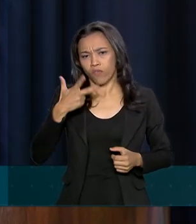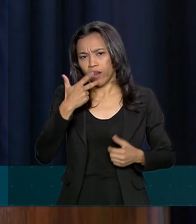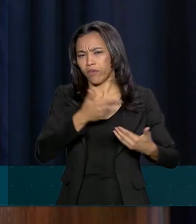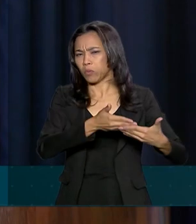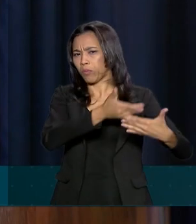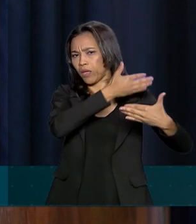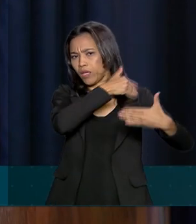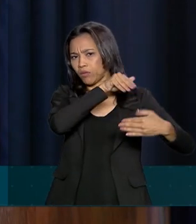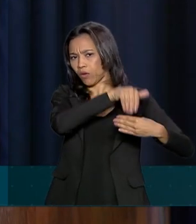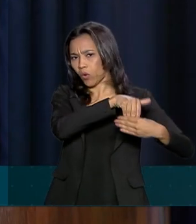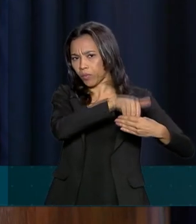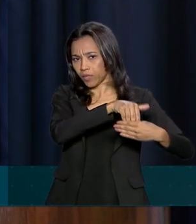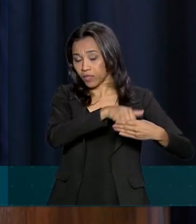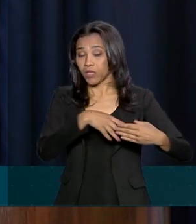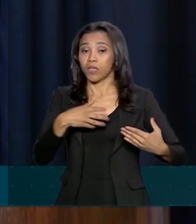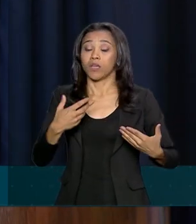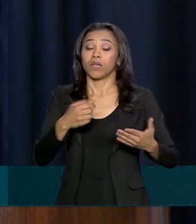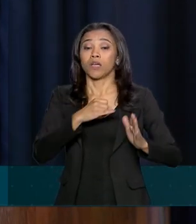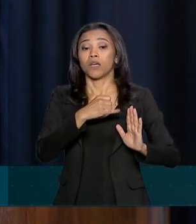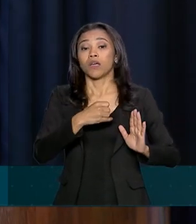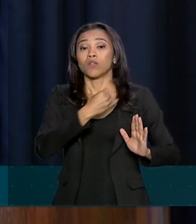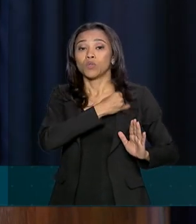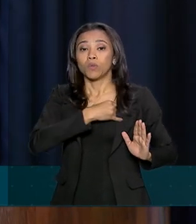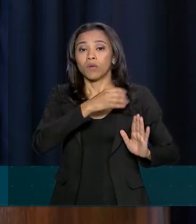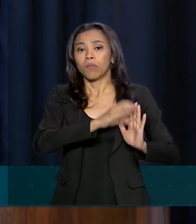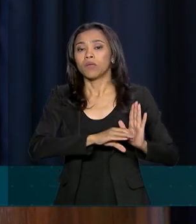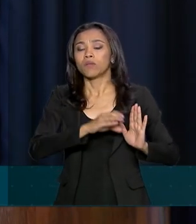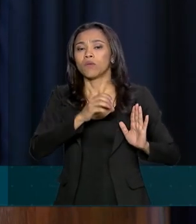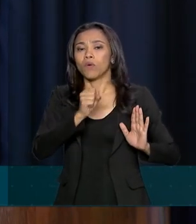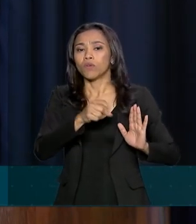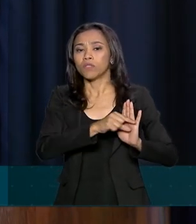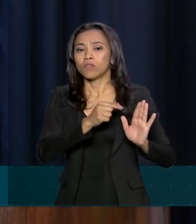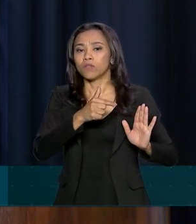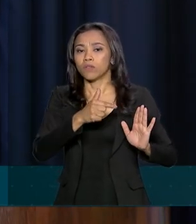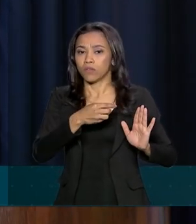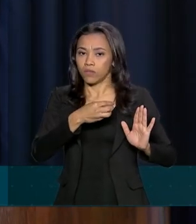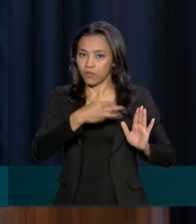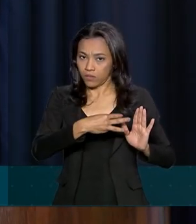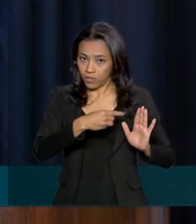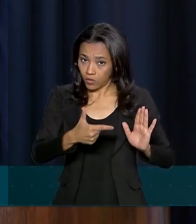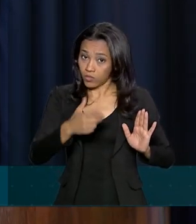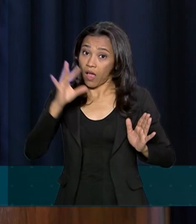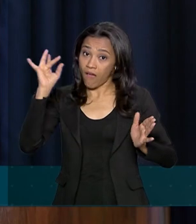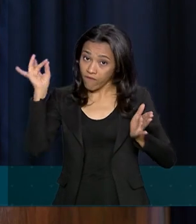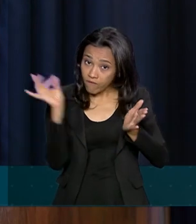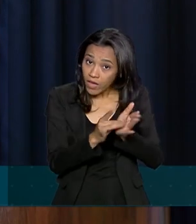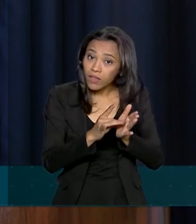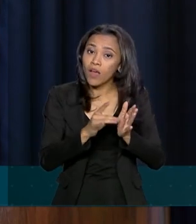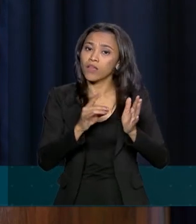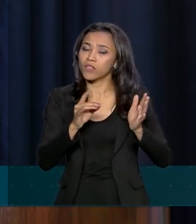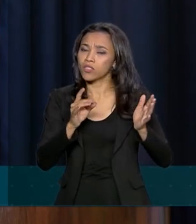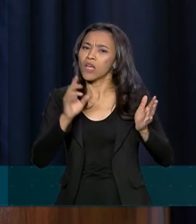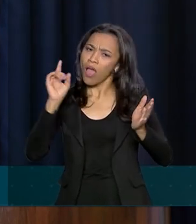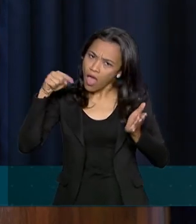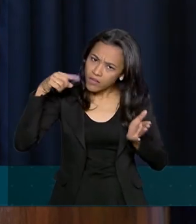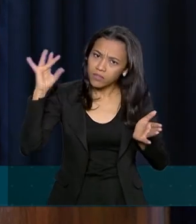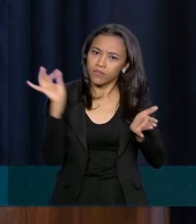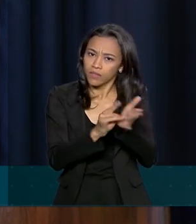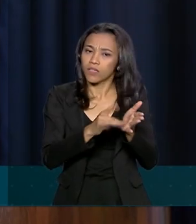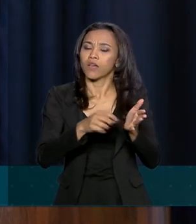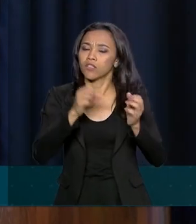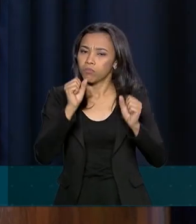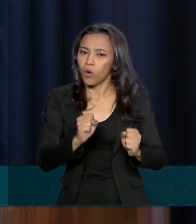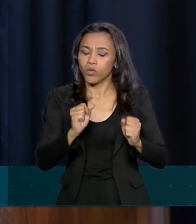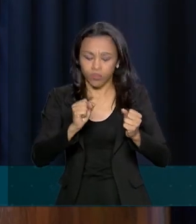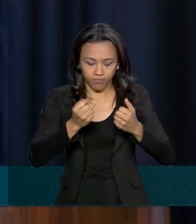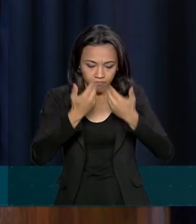preciso de vocês no João 8:32. A verdade, porque somente essa verdade pode nos libertar